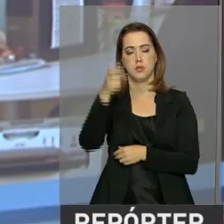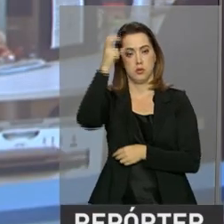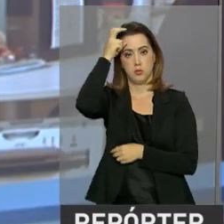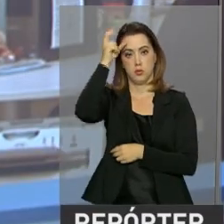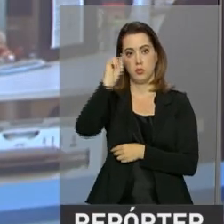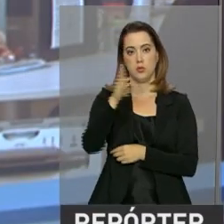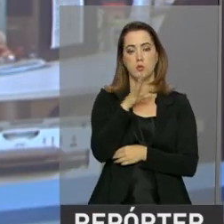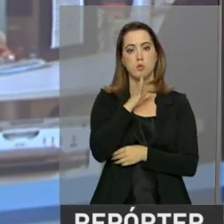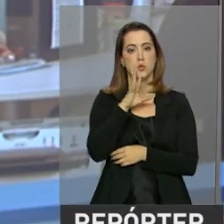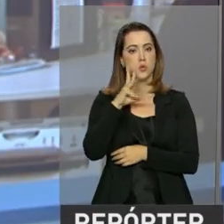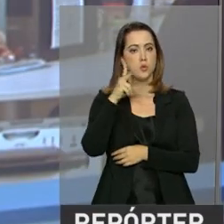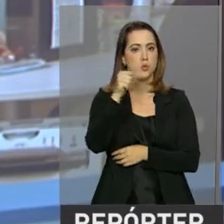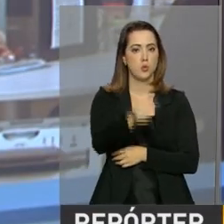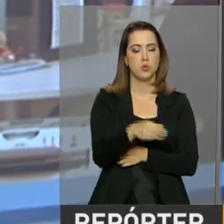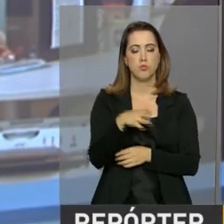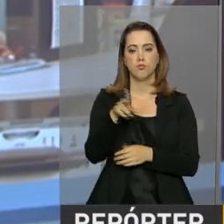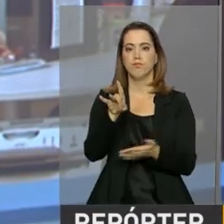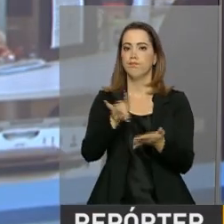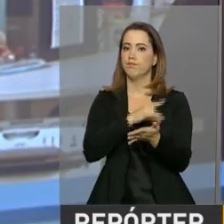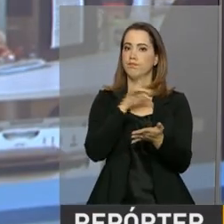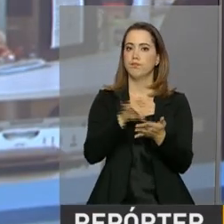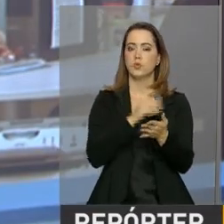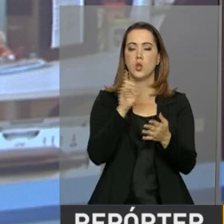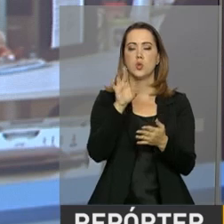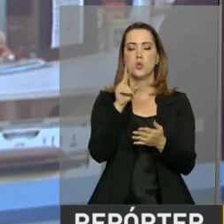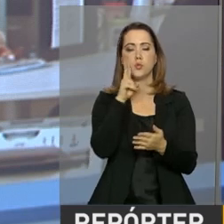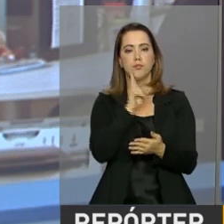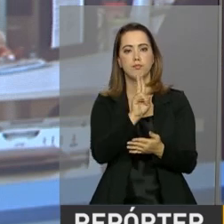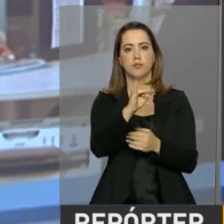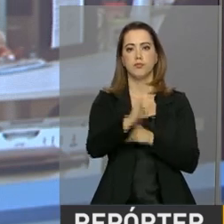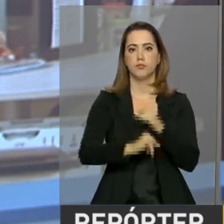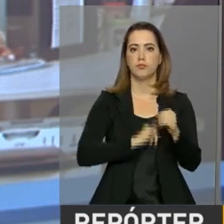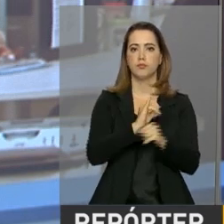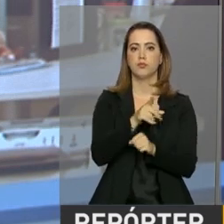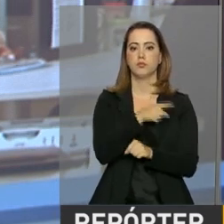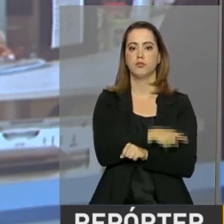conhecer todos os filmes inscritos é só acessar a página